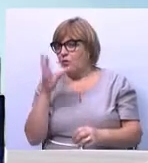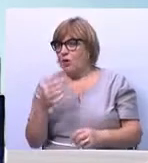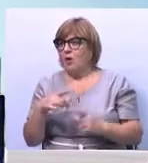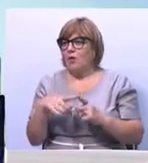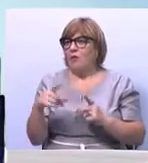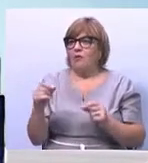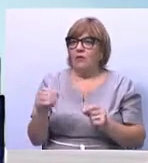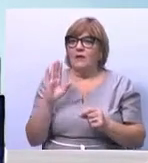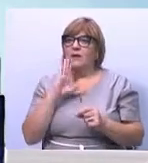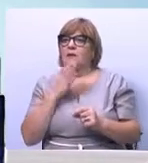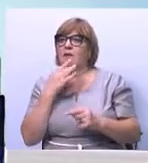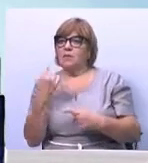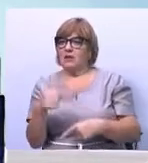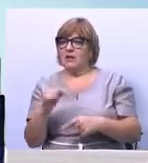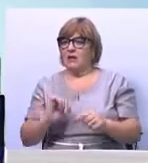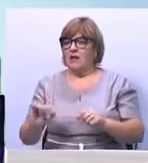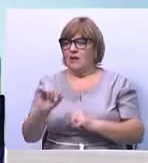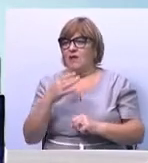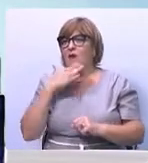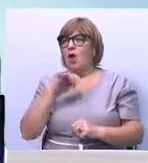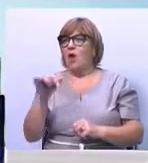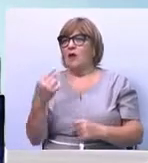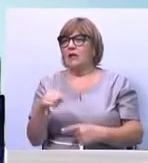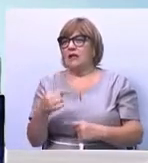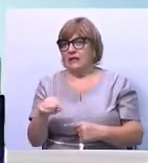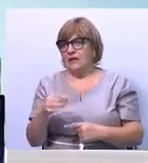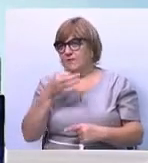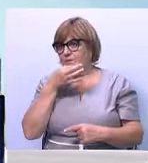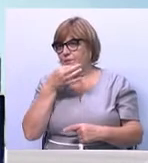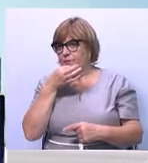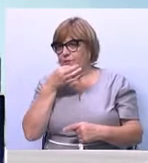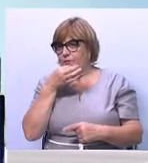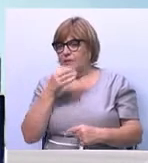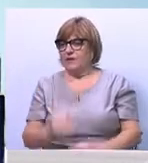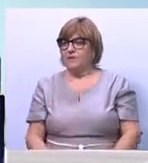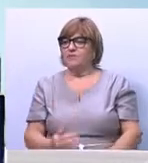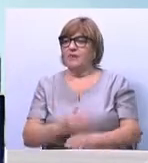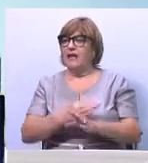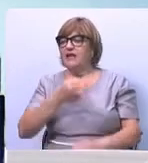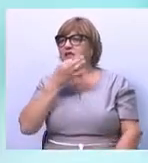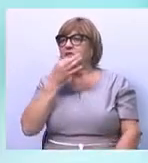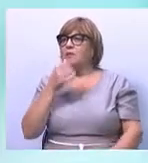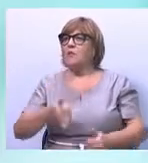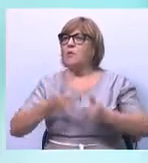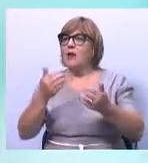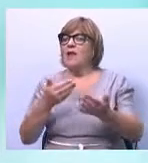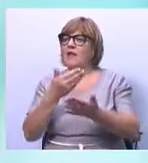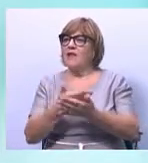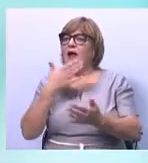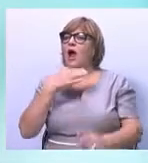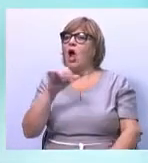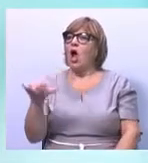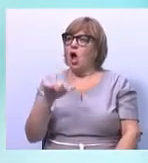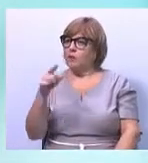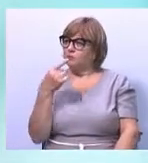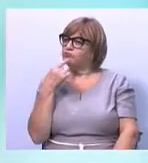folha, depende aqui muito daqui do óleo essencial que estejamos a falar. Muito bem. Antes de falarmos dos benefícios dos óleos essenciais, porque já percebemos